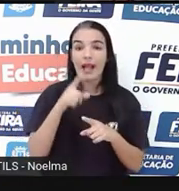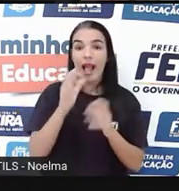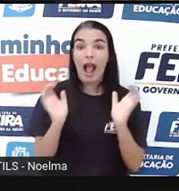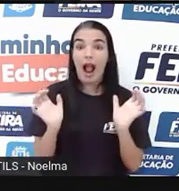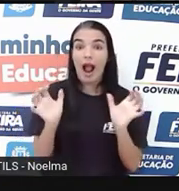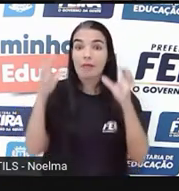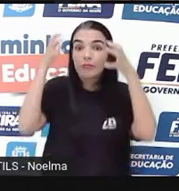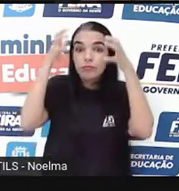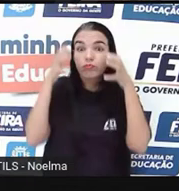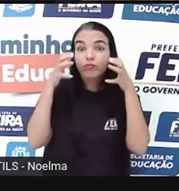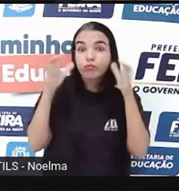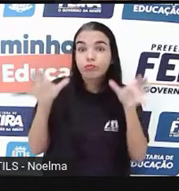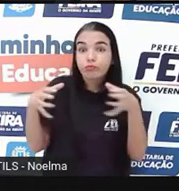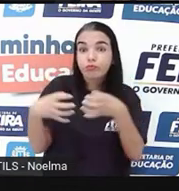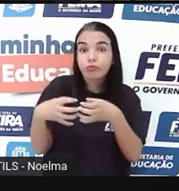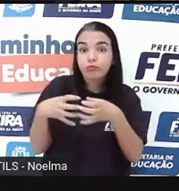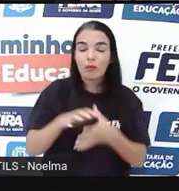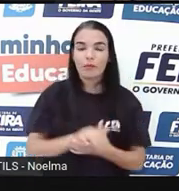Here.